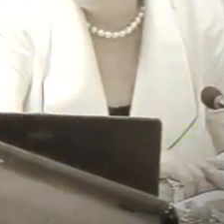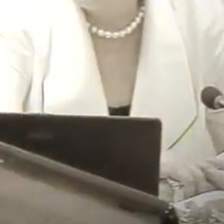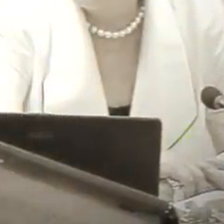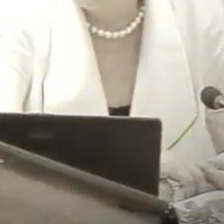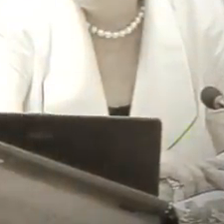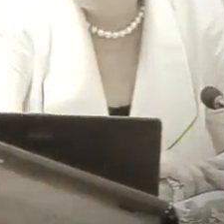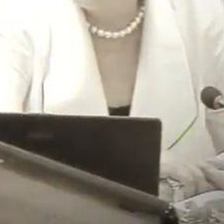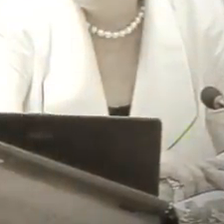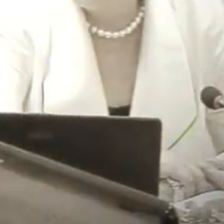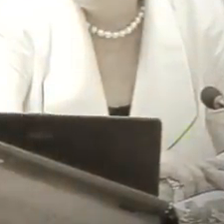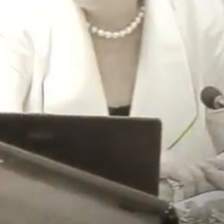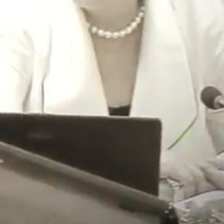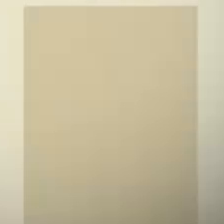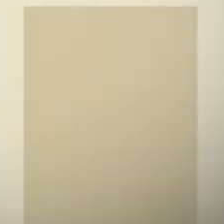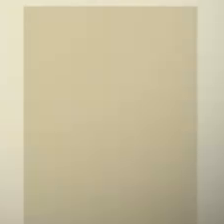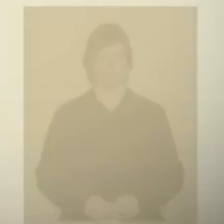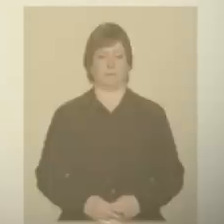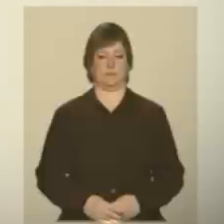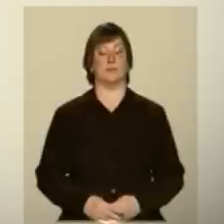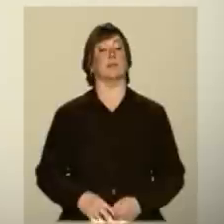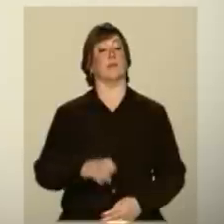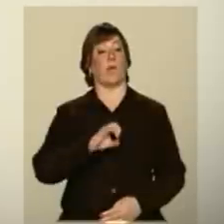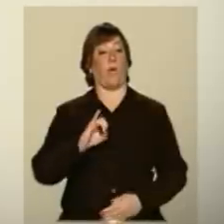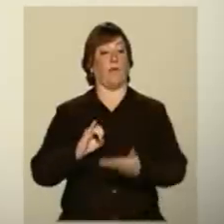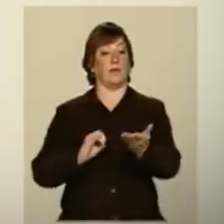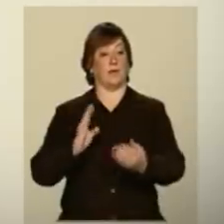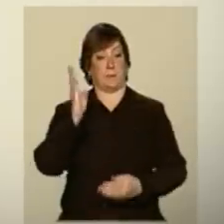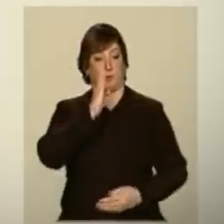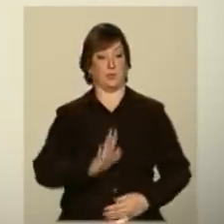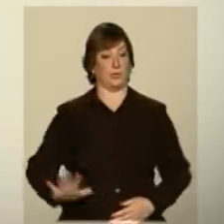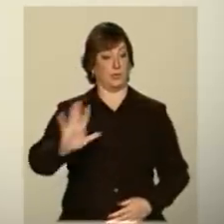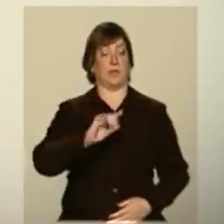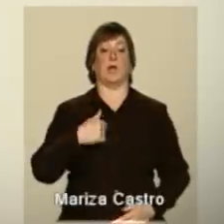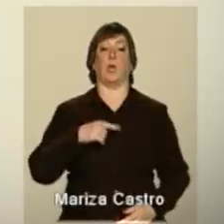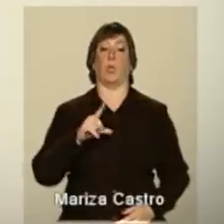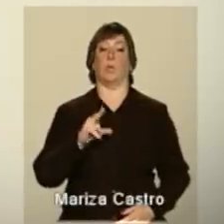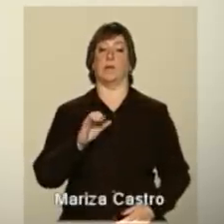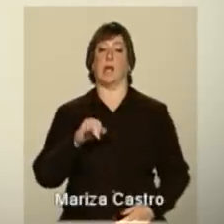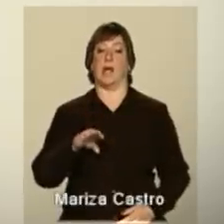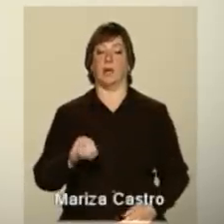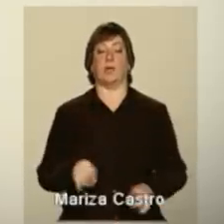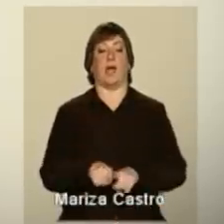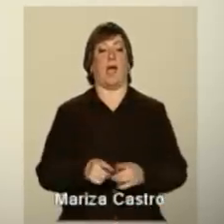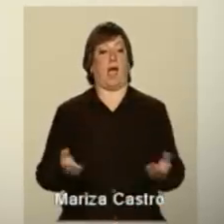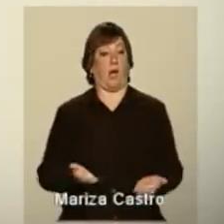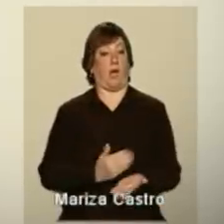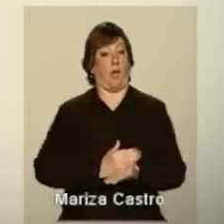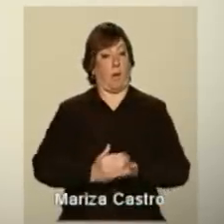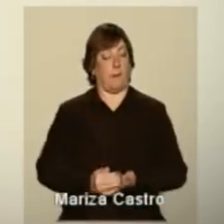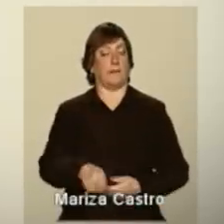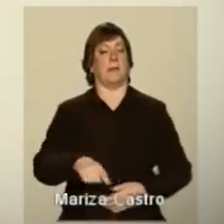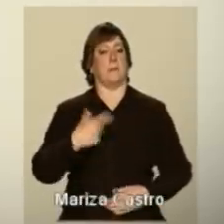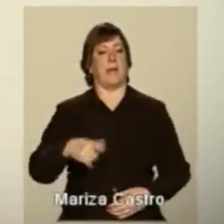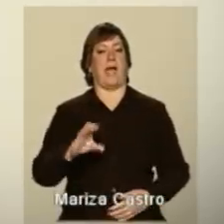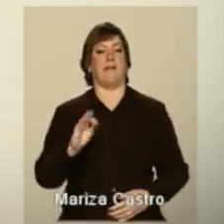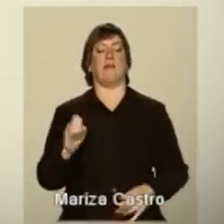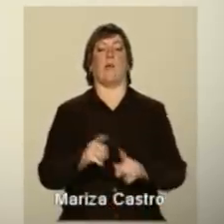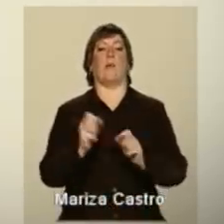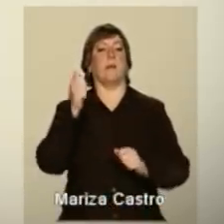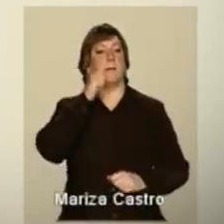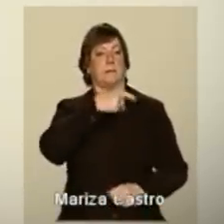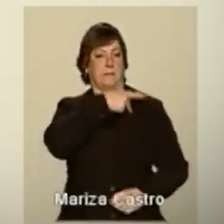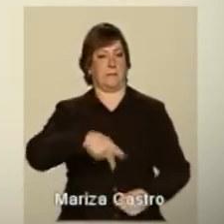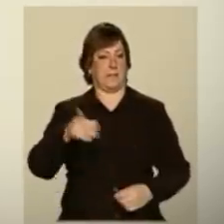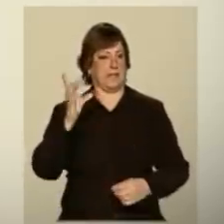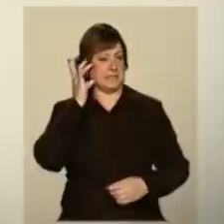café com a Presidenta Olá você em todo o Brasil eu sou o Luciano seas e começa agora mais um café com a presidenta Dilma